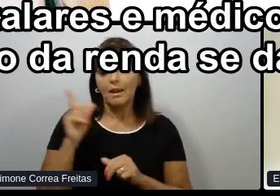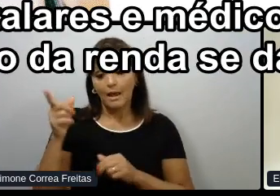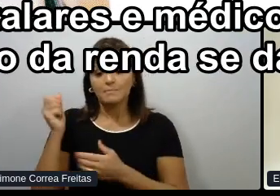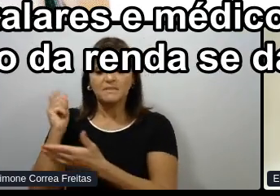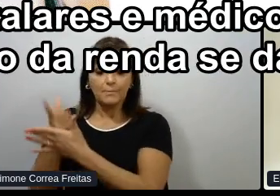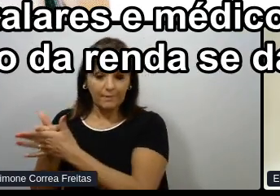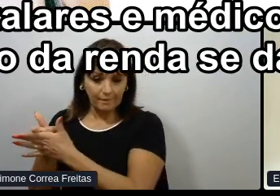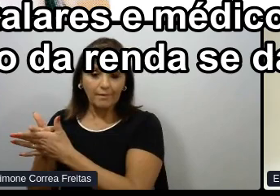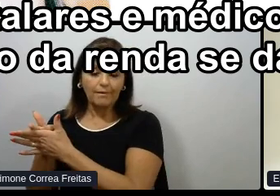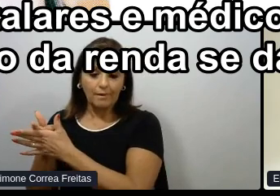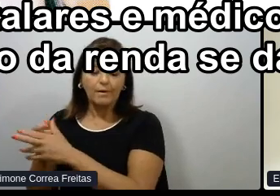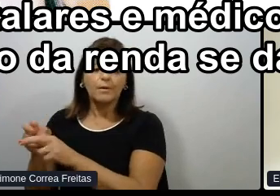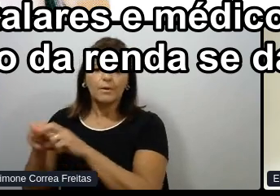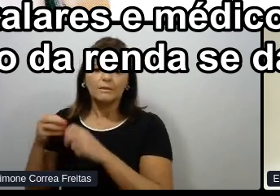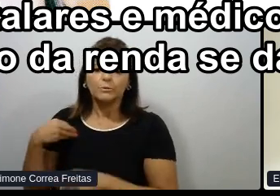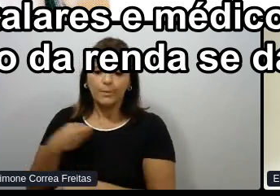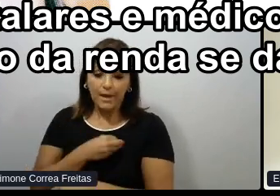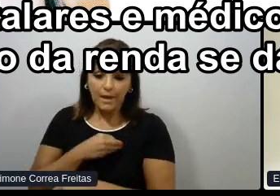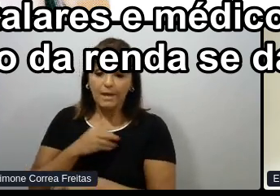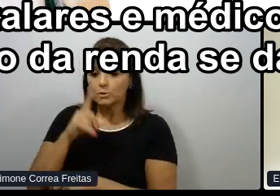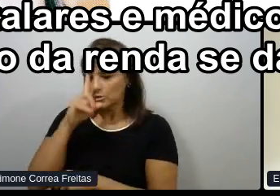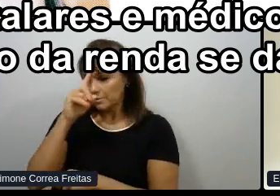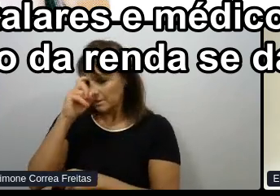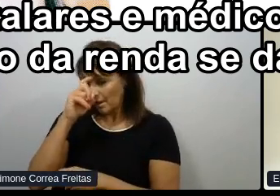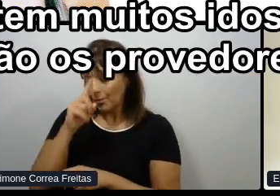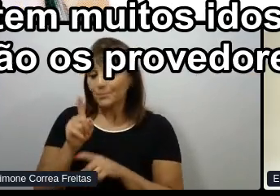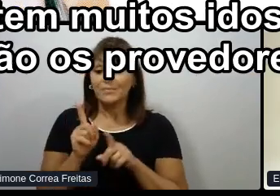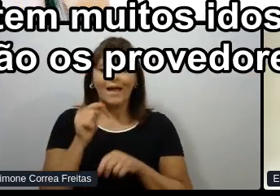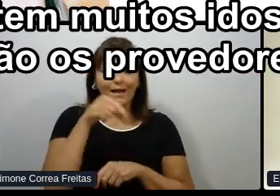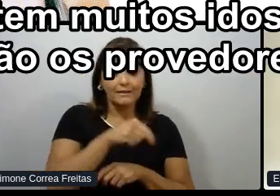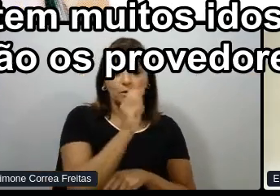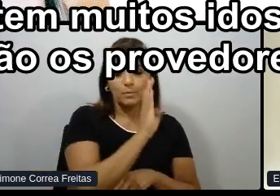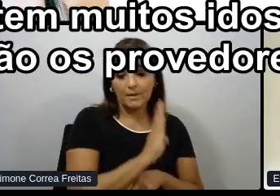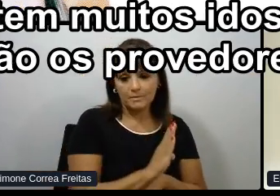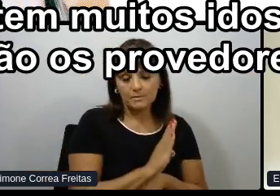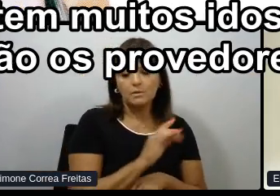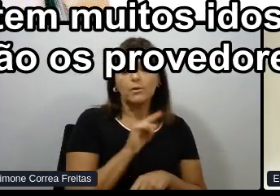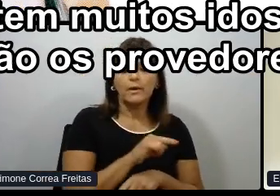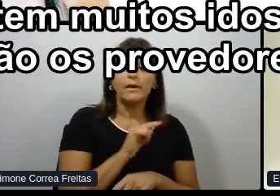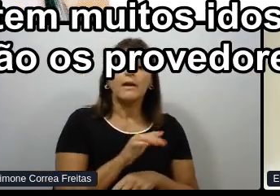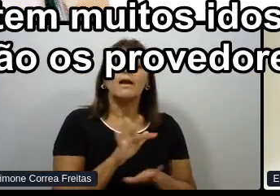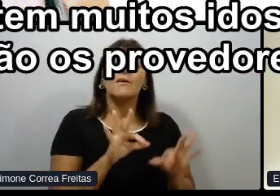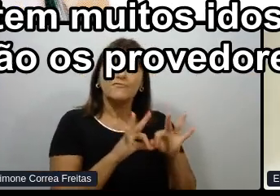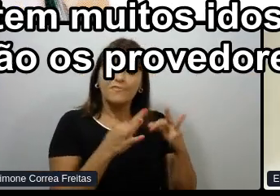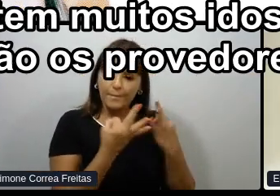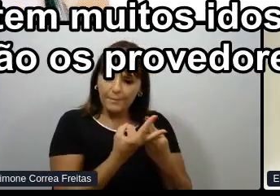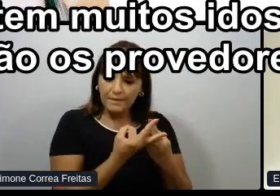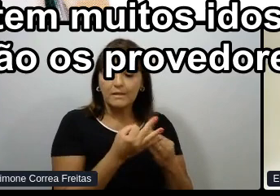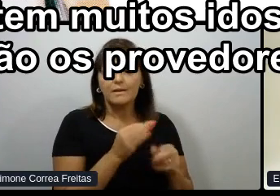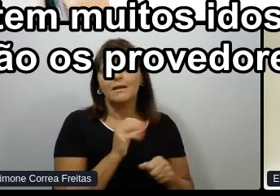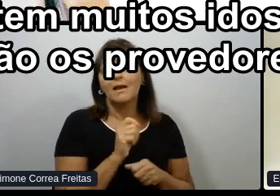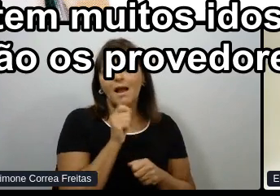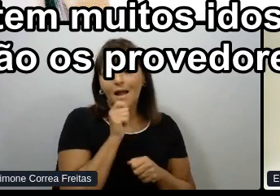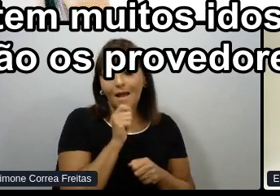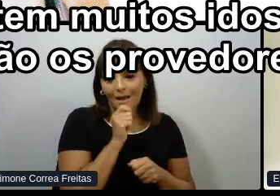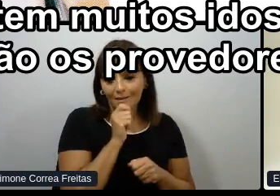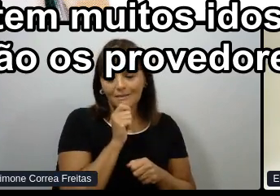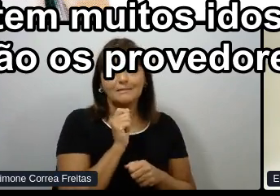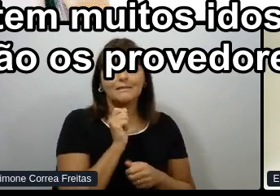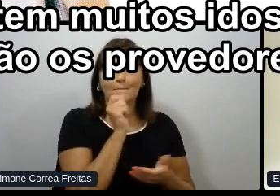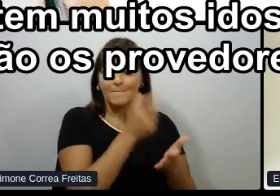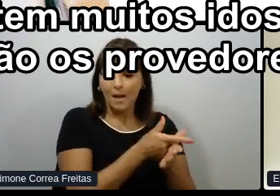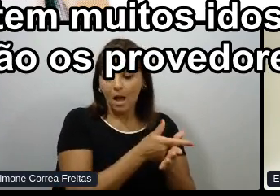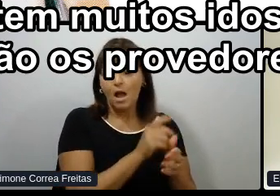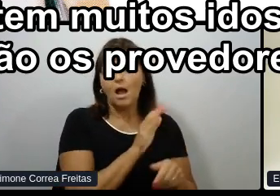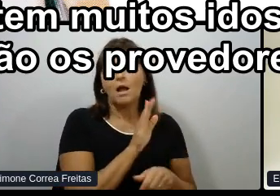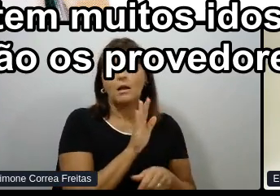terceira idade. E o que impactou isso foi justamente a pandemia do Covid-19, porque como eles ficaram isolados por serem um grupo de maior risco, eles tinham